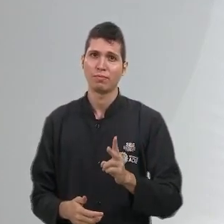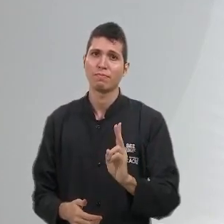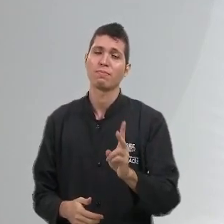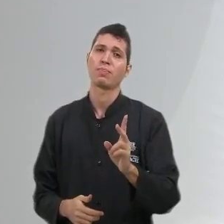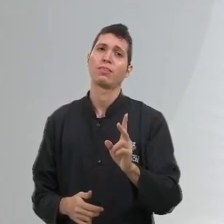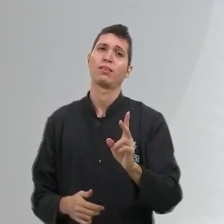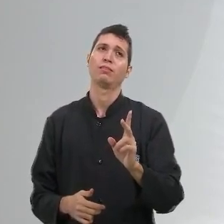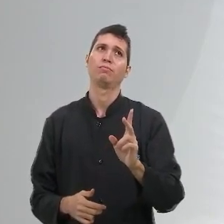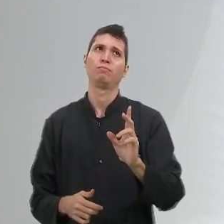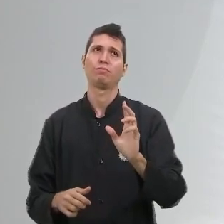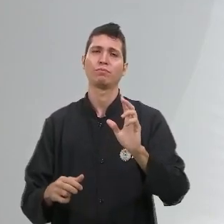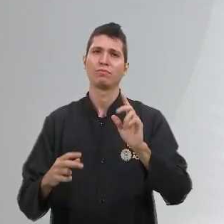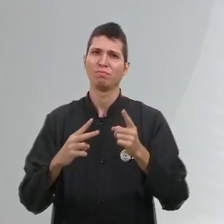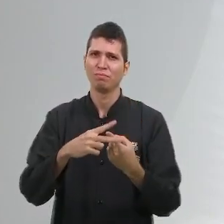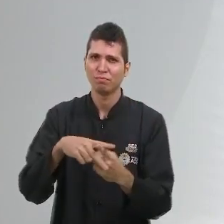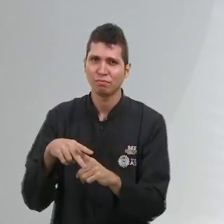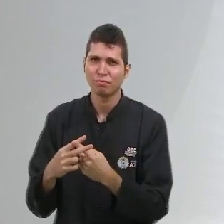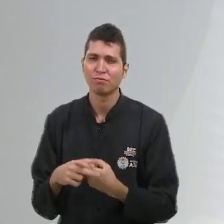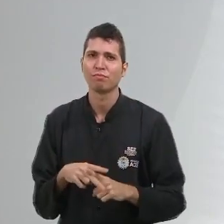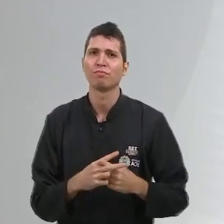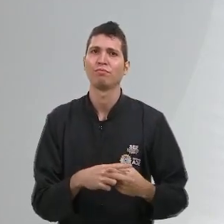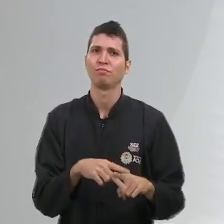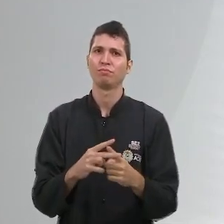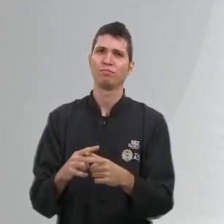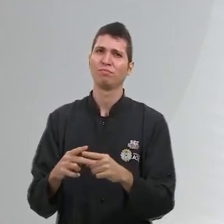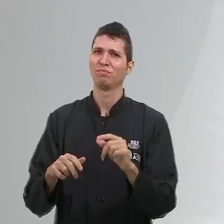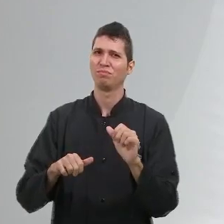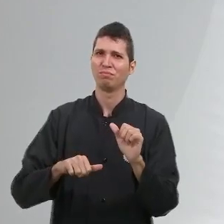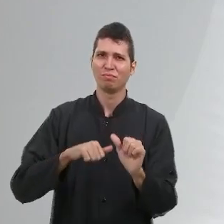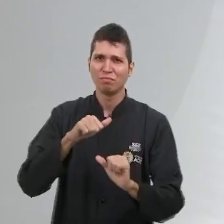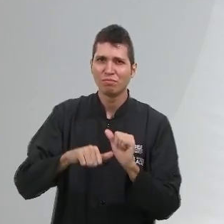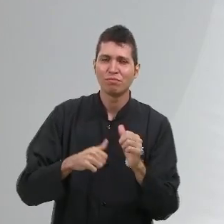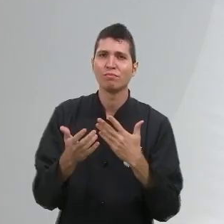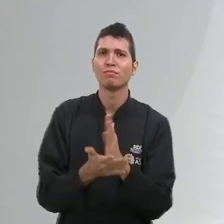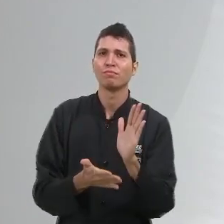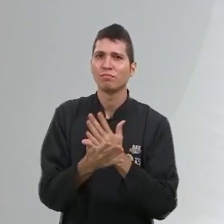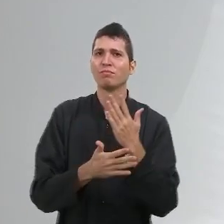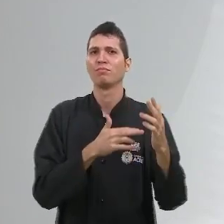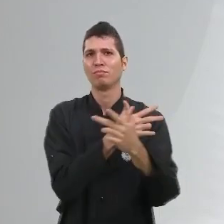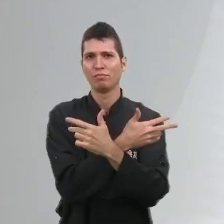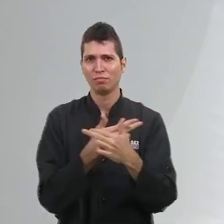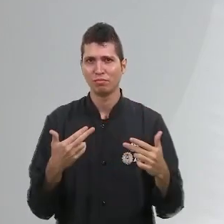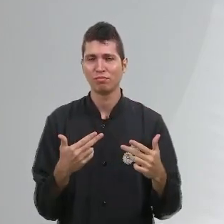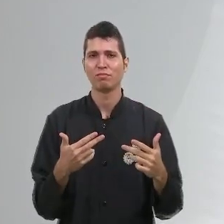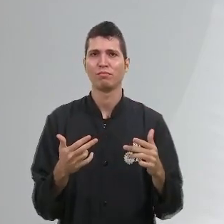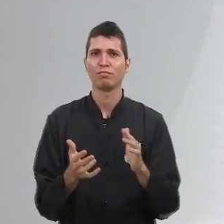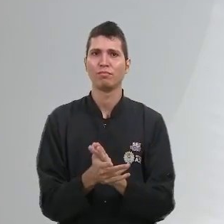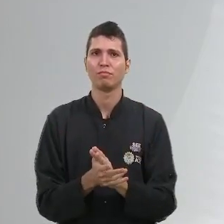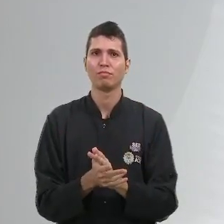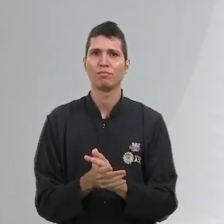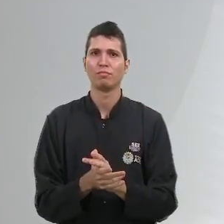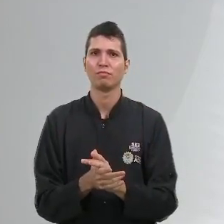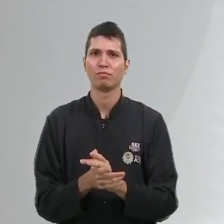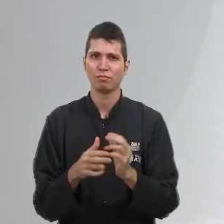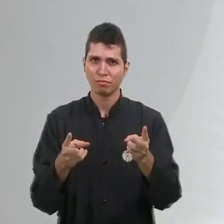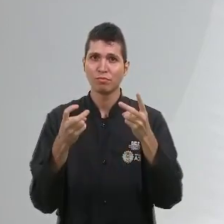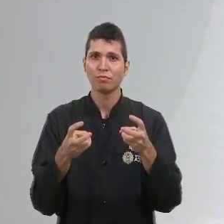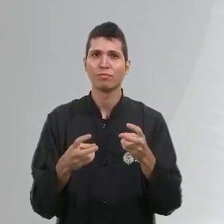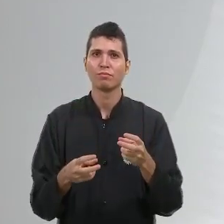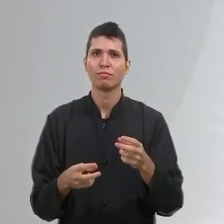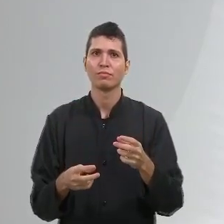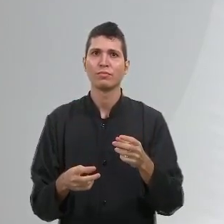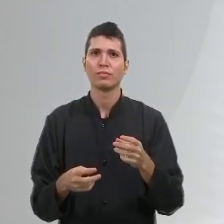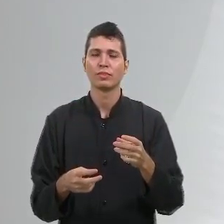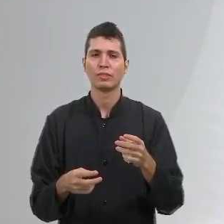como Cobija, que é aqui próximo a nós, né? Você observa que o espanhol que eles pronunciam